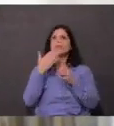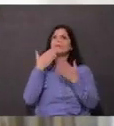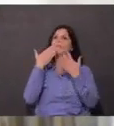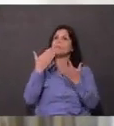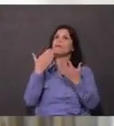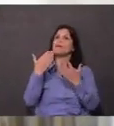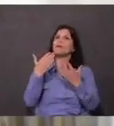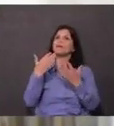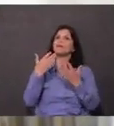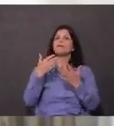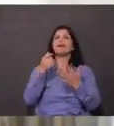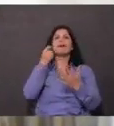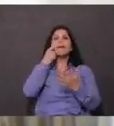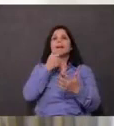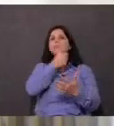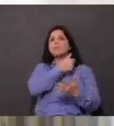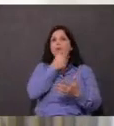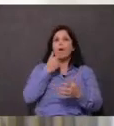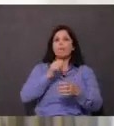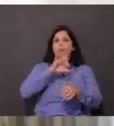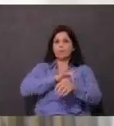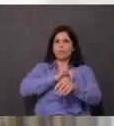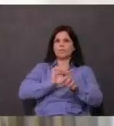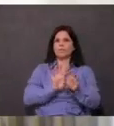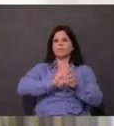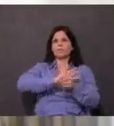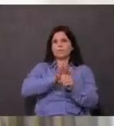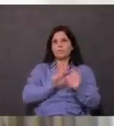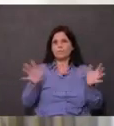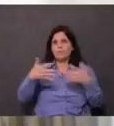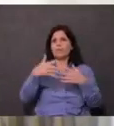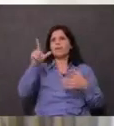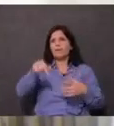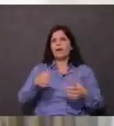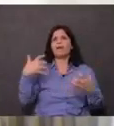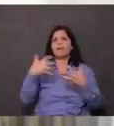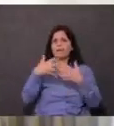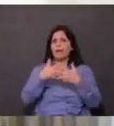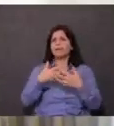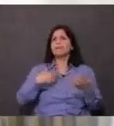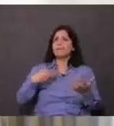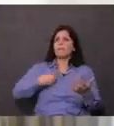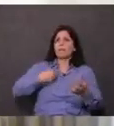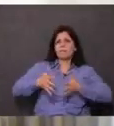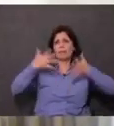per le vittime della pandemia, ma adesso per la grande preoccupazione della